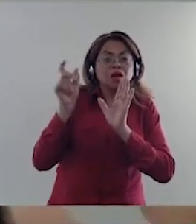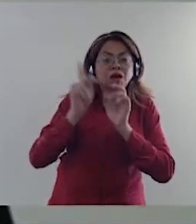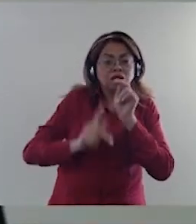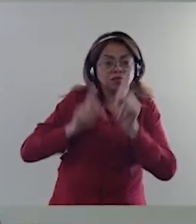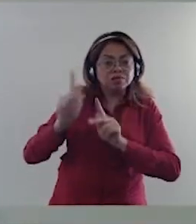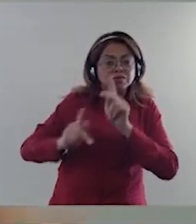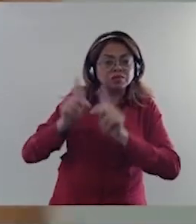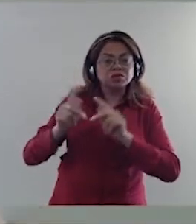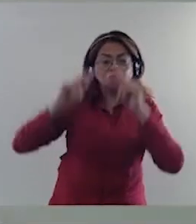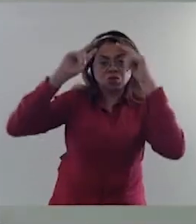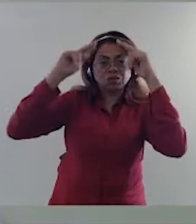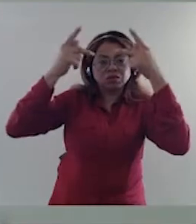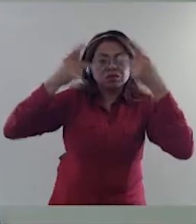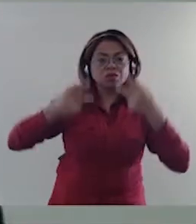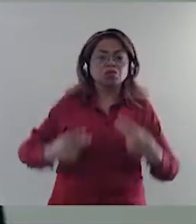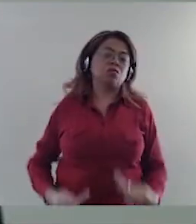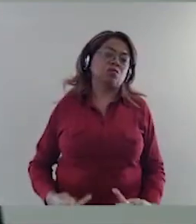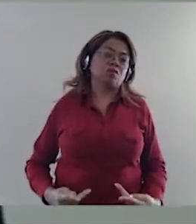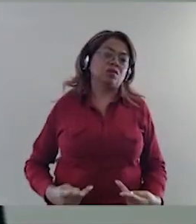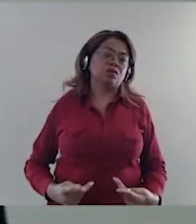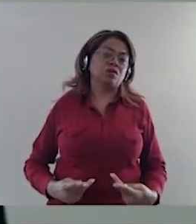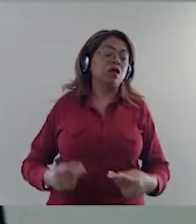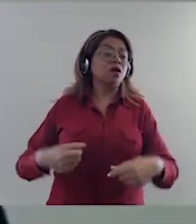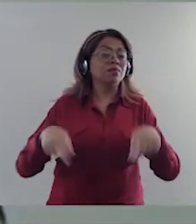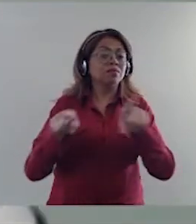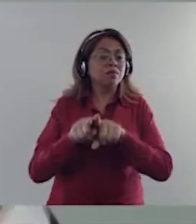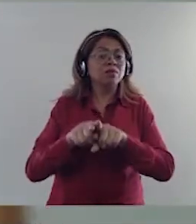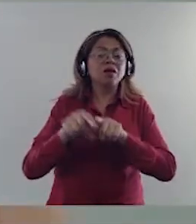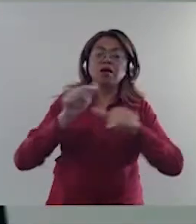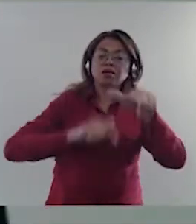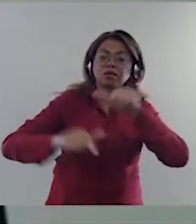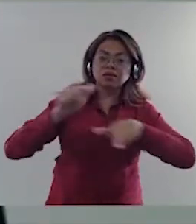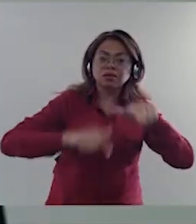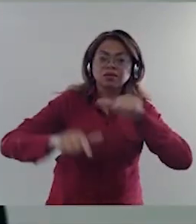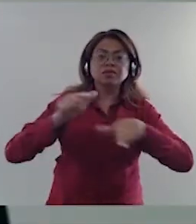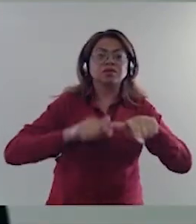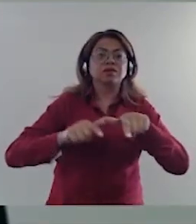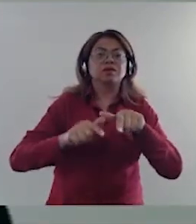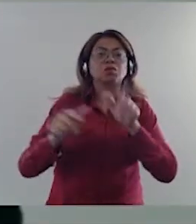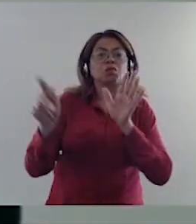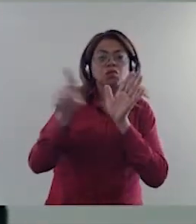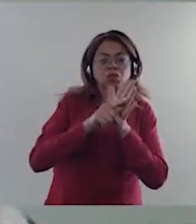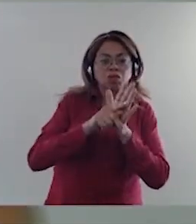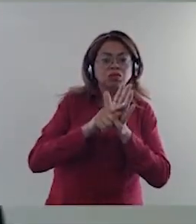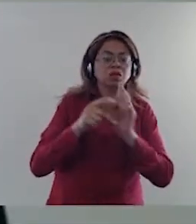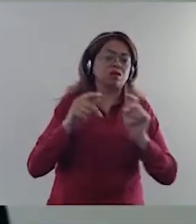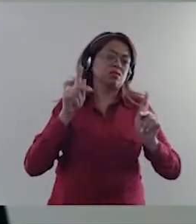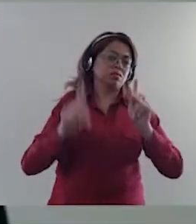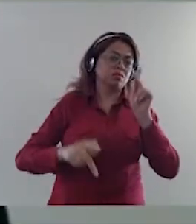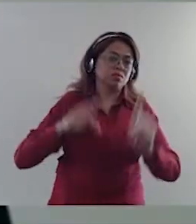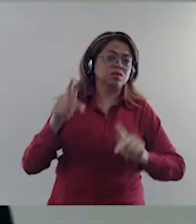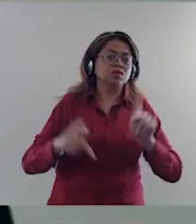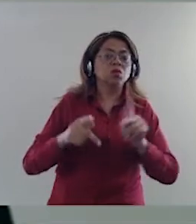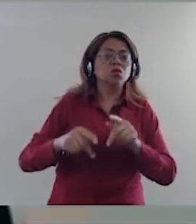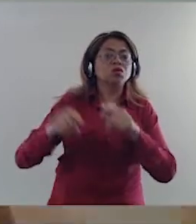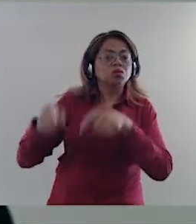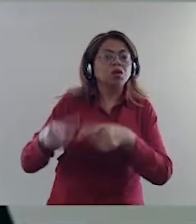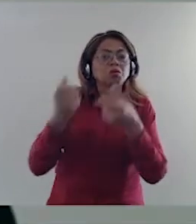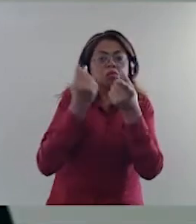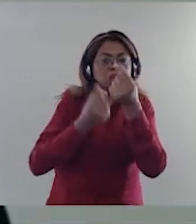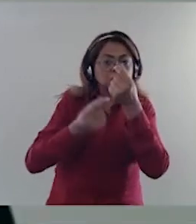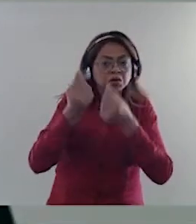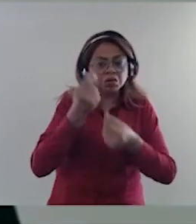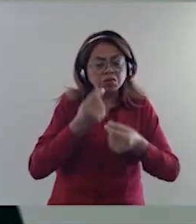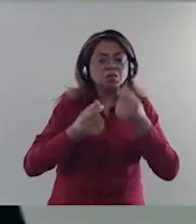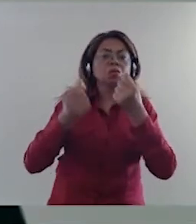ficando a serviço das pessoas o patrimônio, a economia